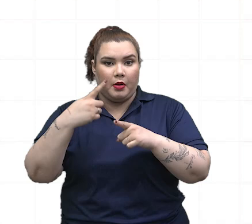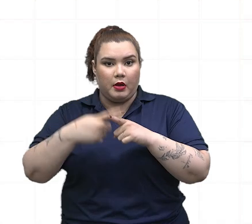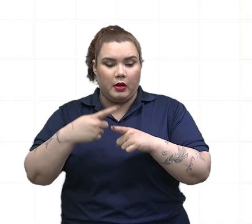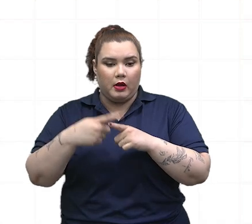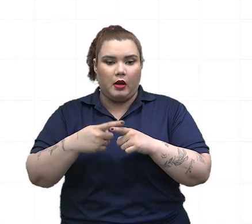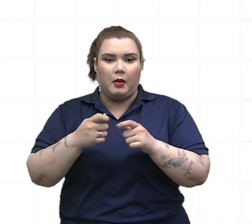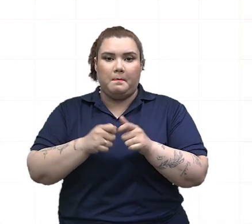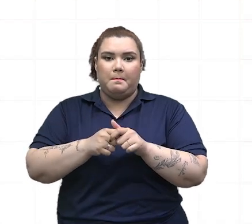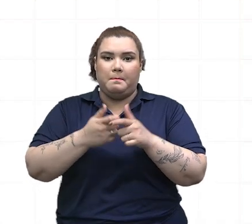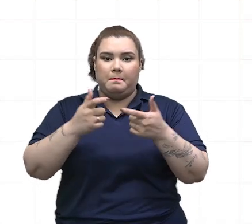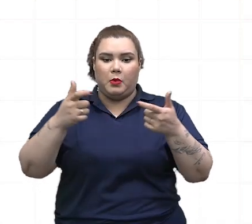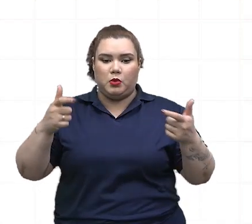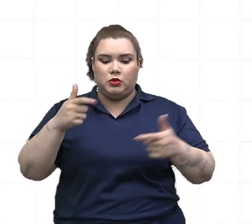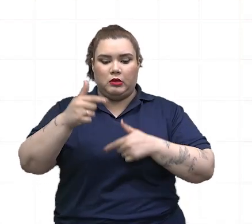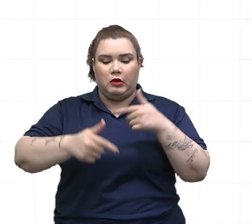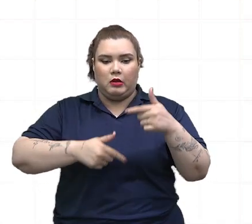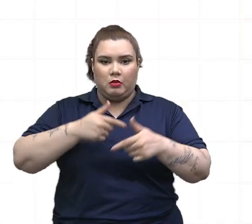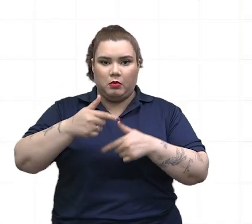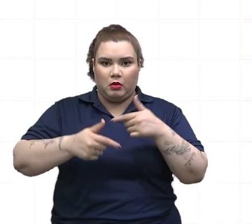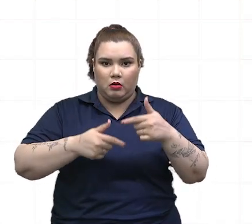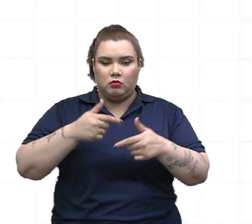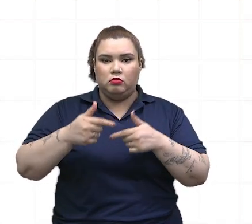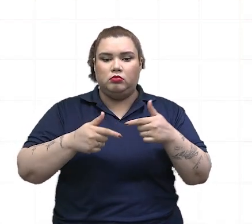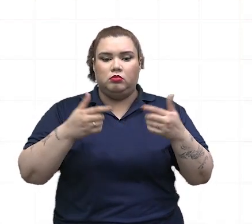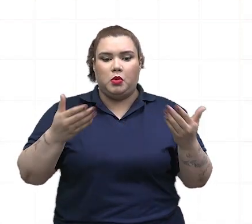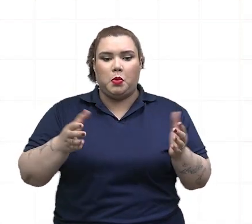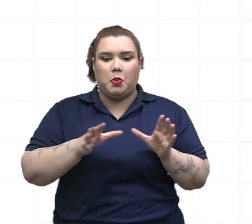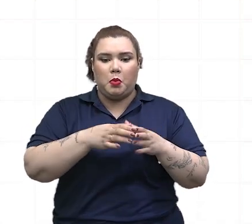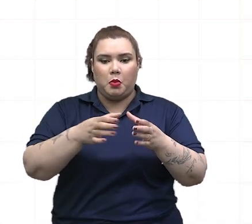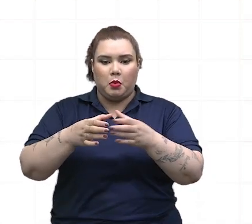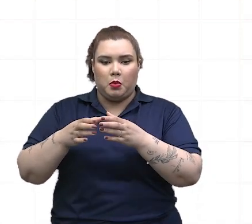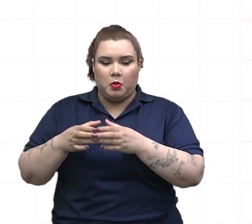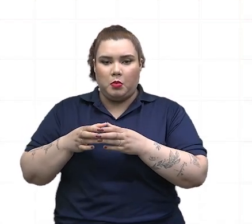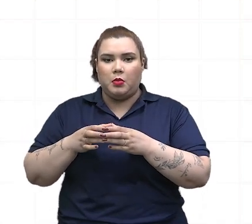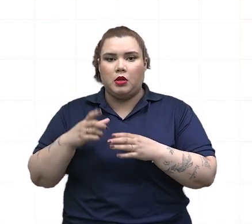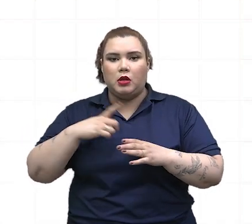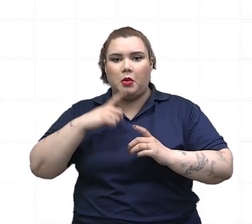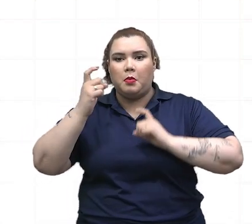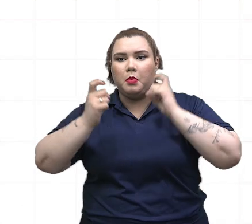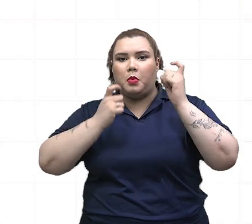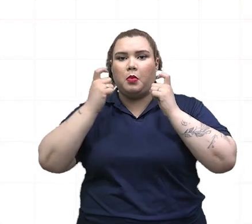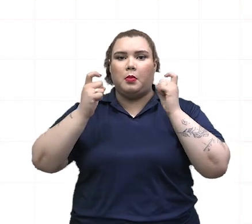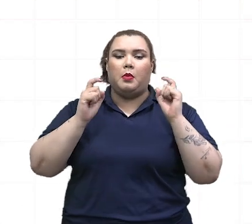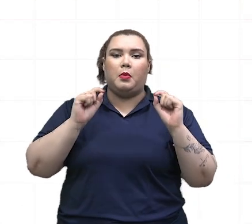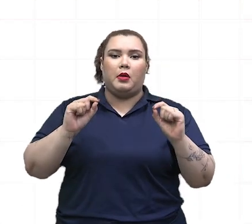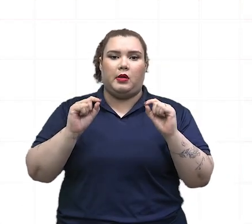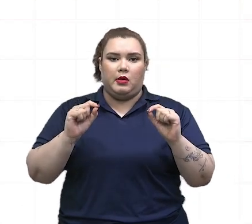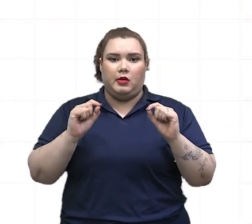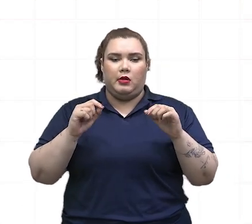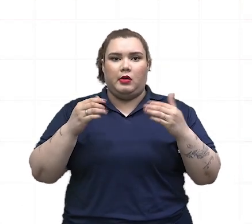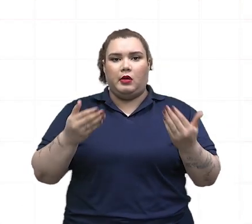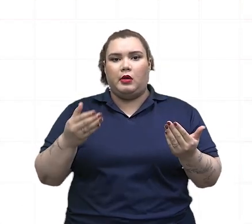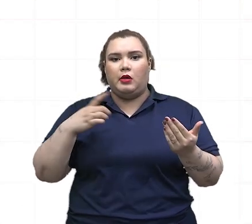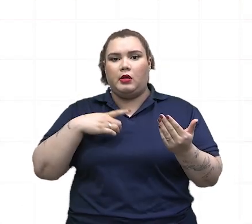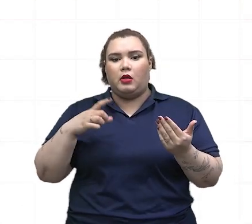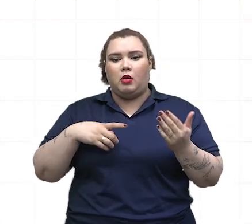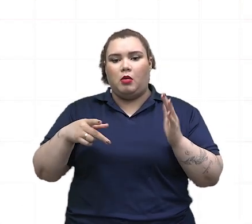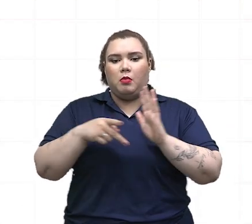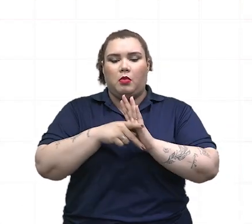a maioria dos trabalhos, enquanto as elites, elas estão muito mais preocupadas em quê? Né? Com a parte